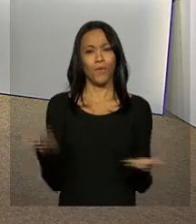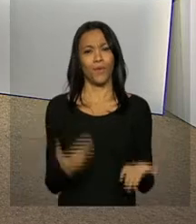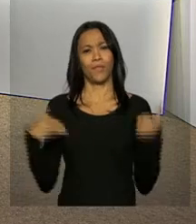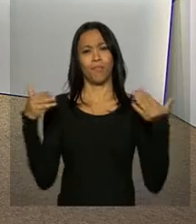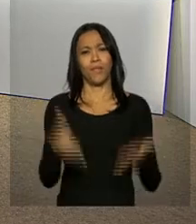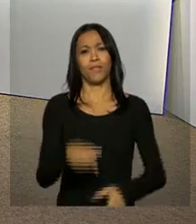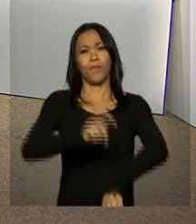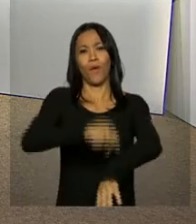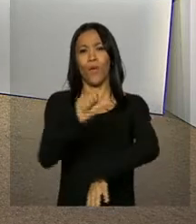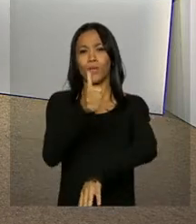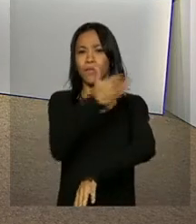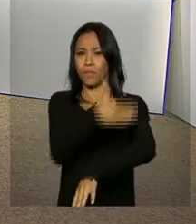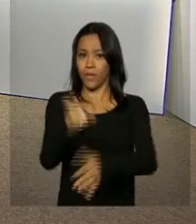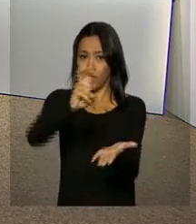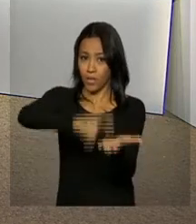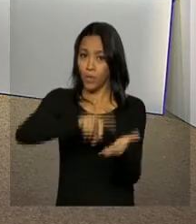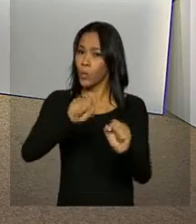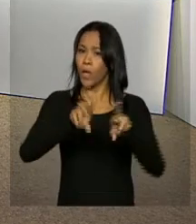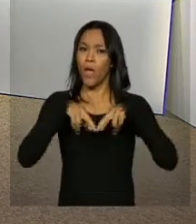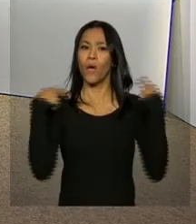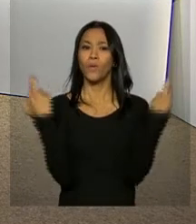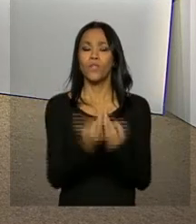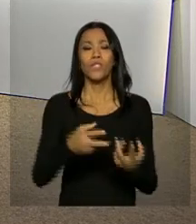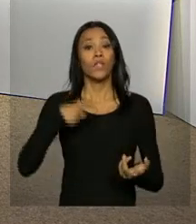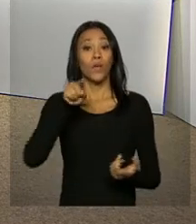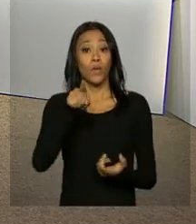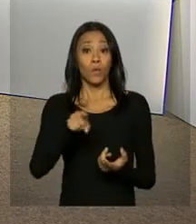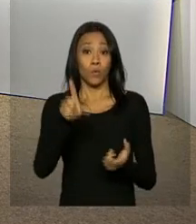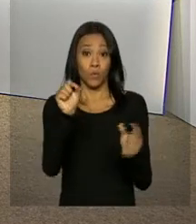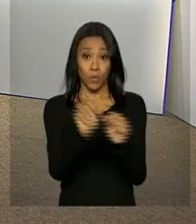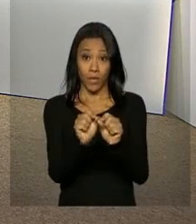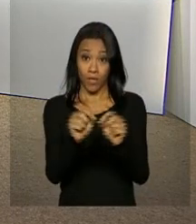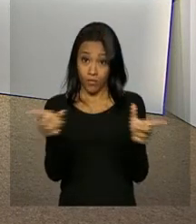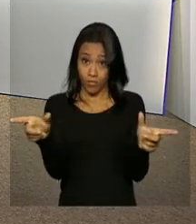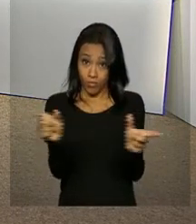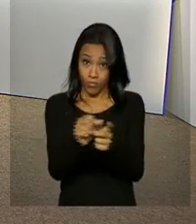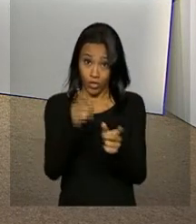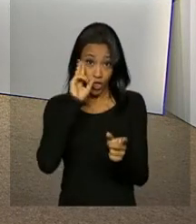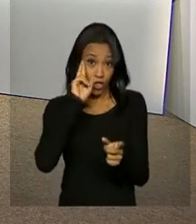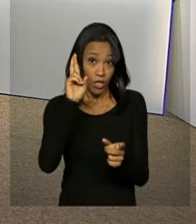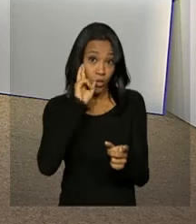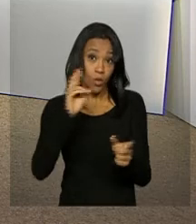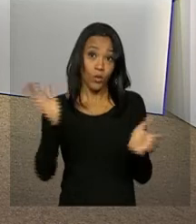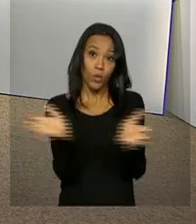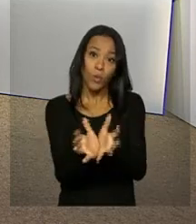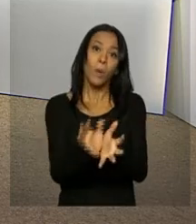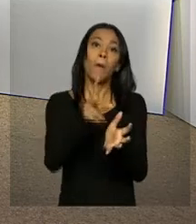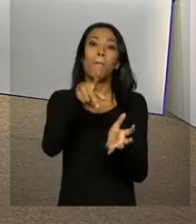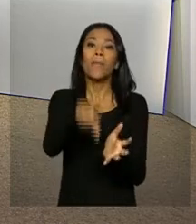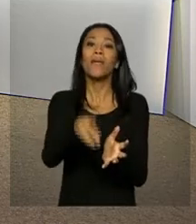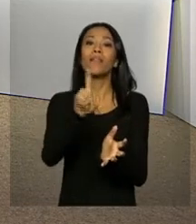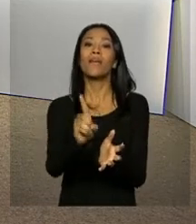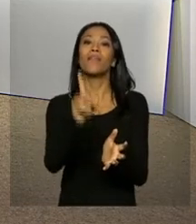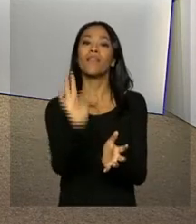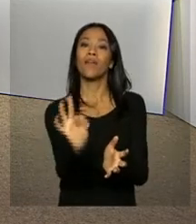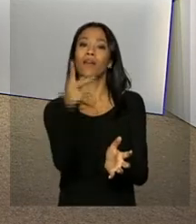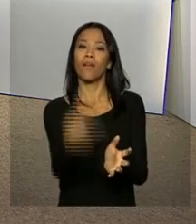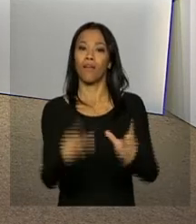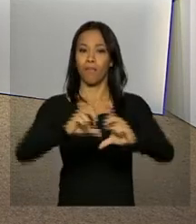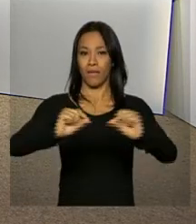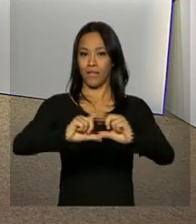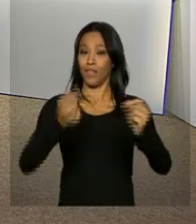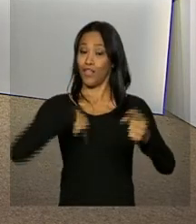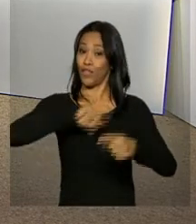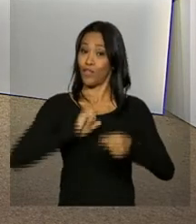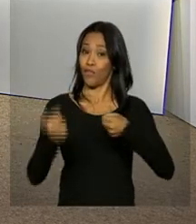hoje às 11:30 da manhã de uma reunião do diretório Nacional do partido democrático trabalhista o PDT em Brasília e